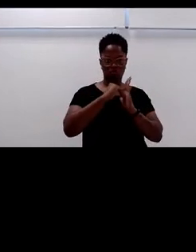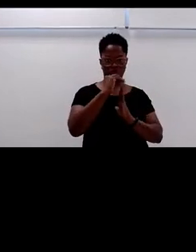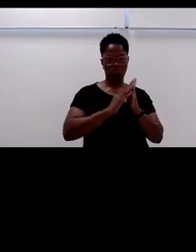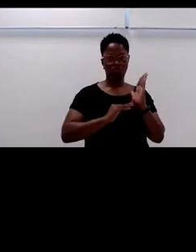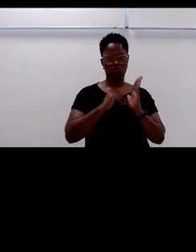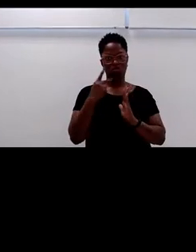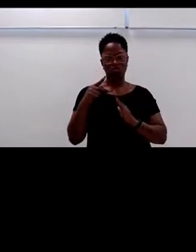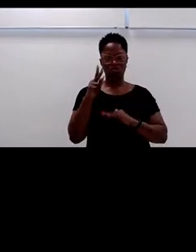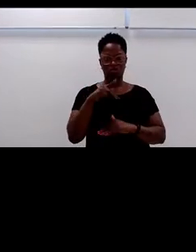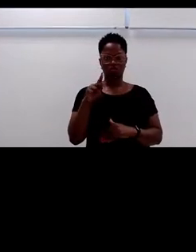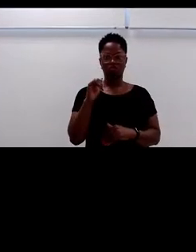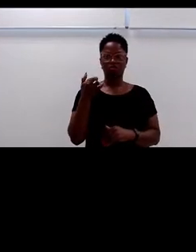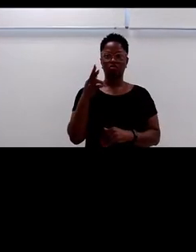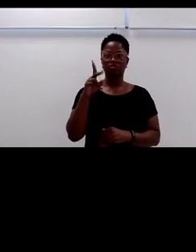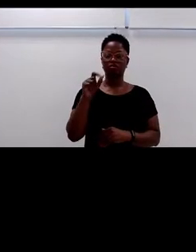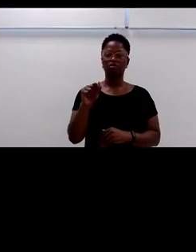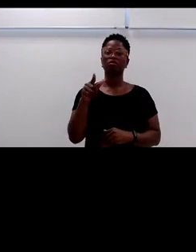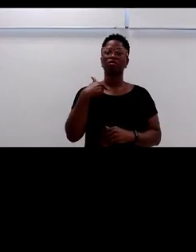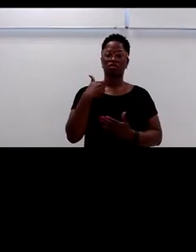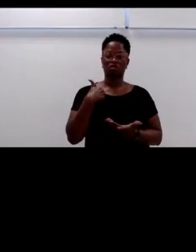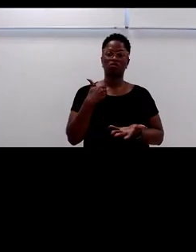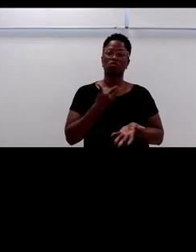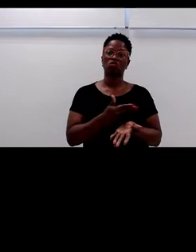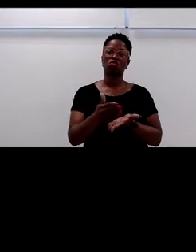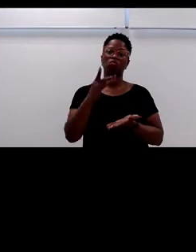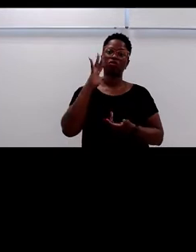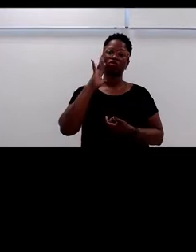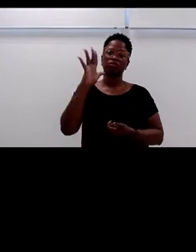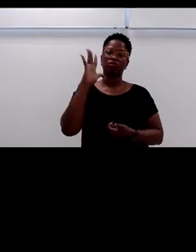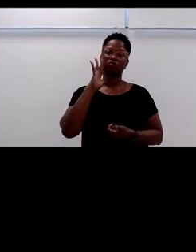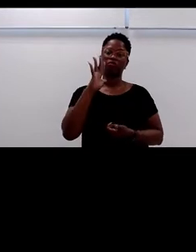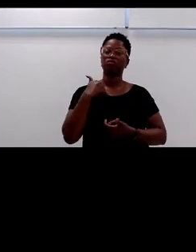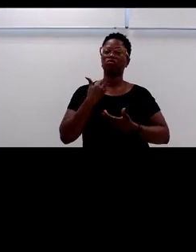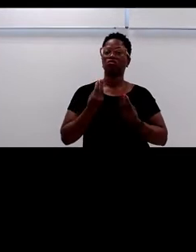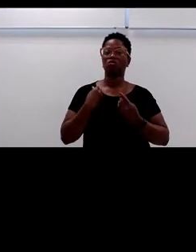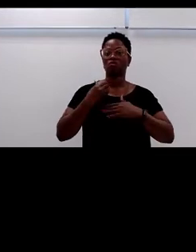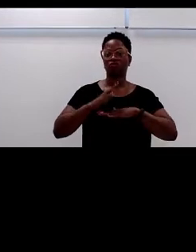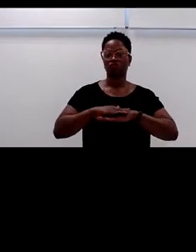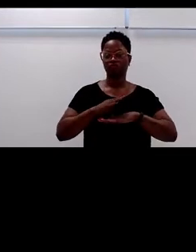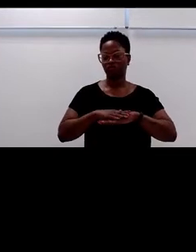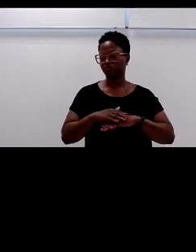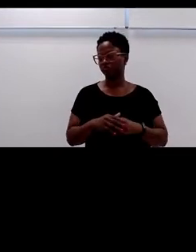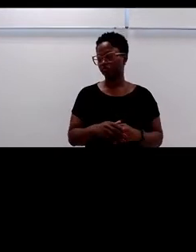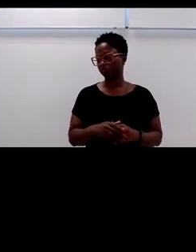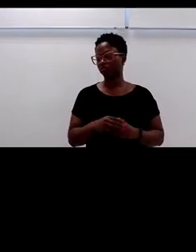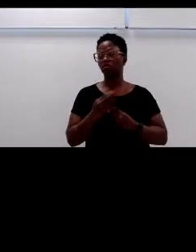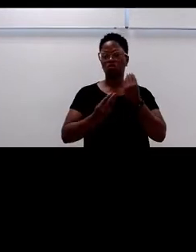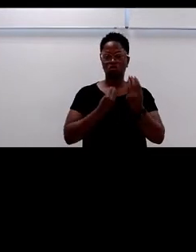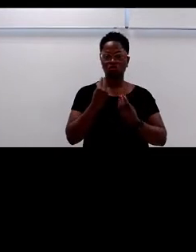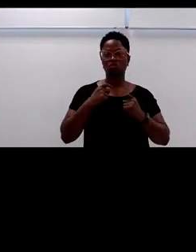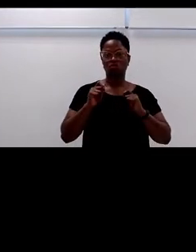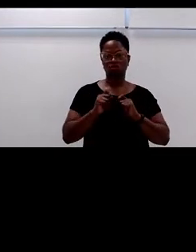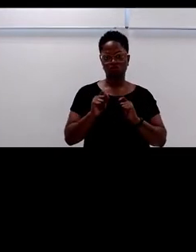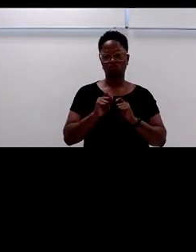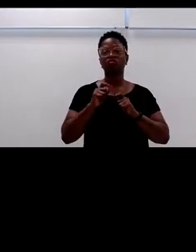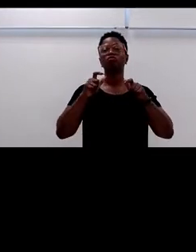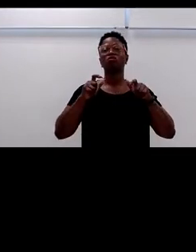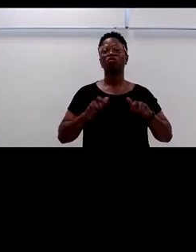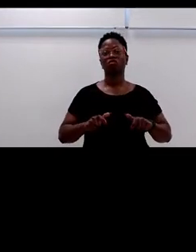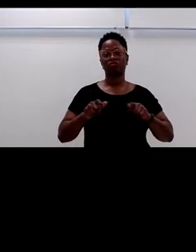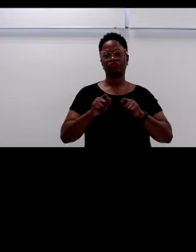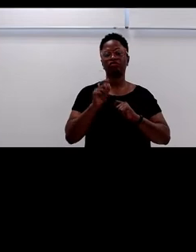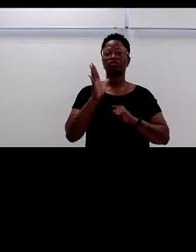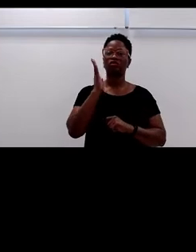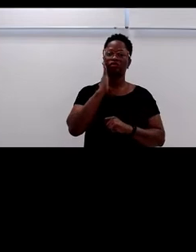eu passei a pensar no que fazer, como fazer e onde fazer. Eu já sei o que é